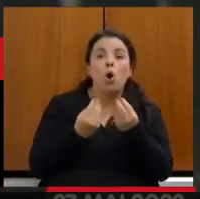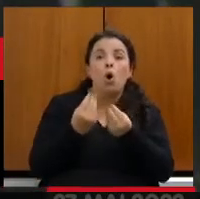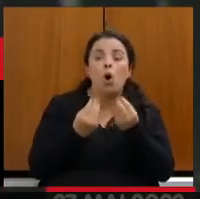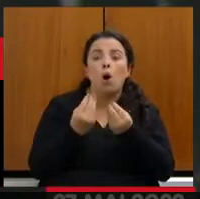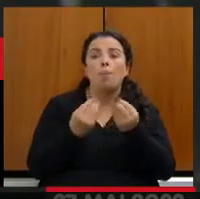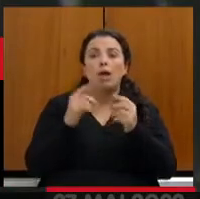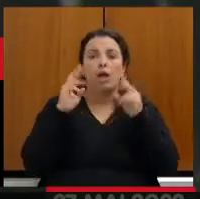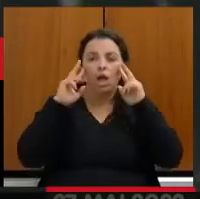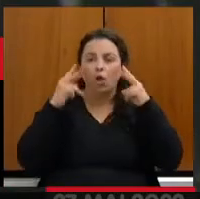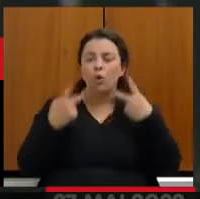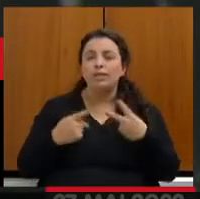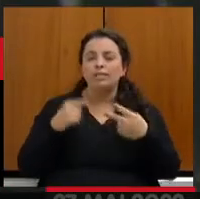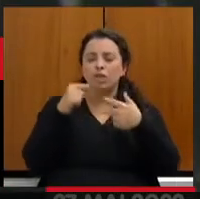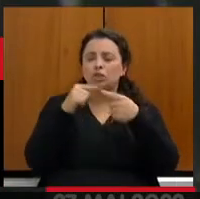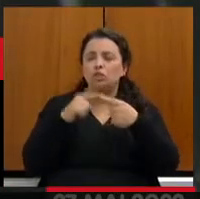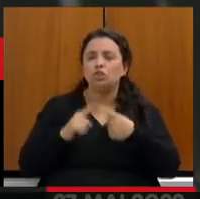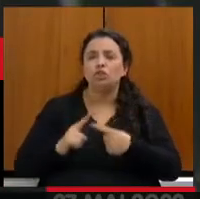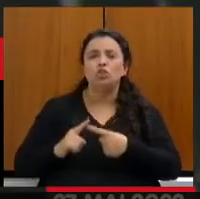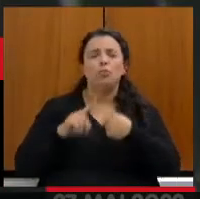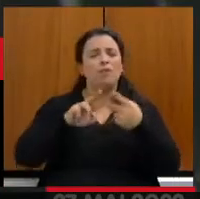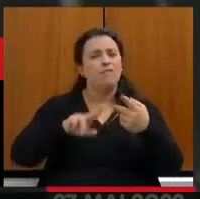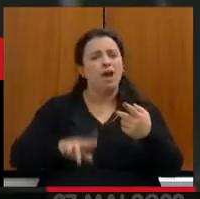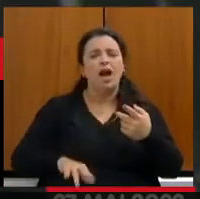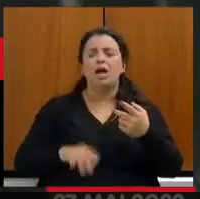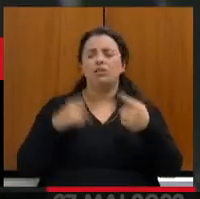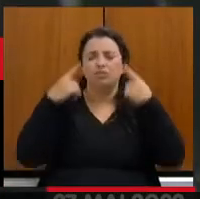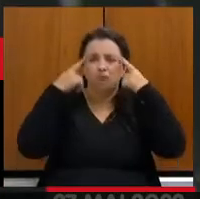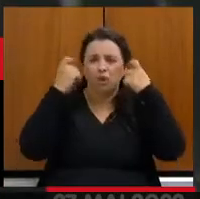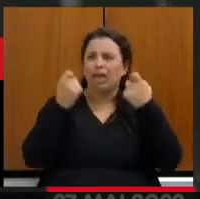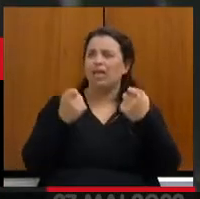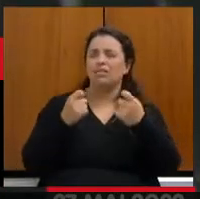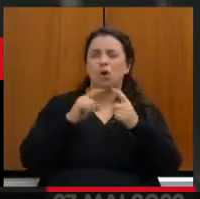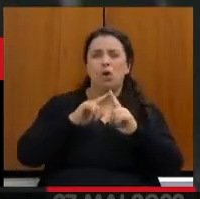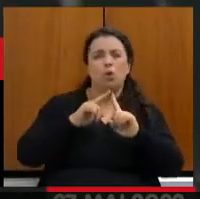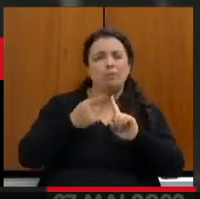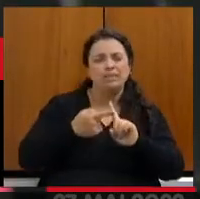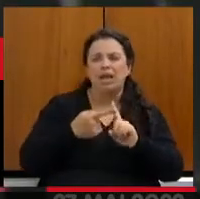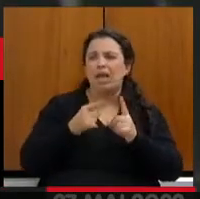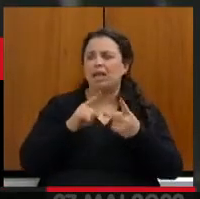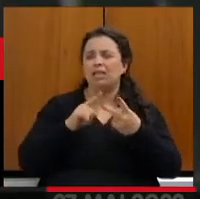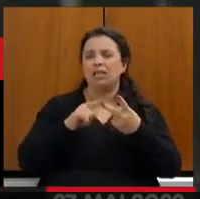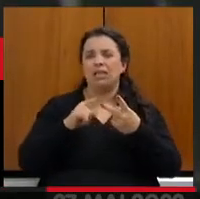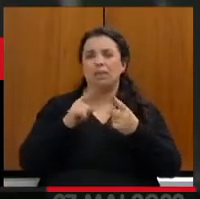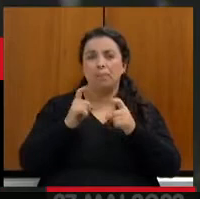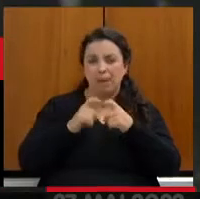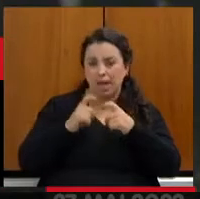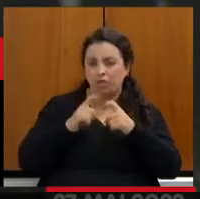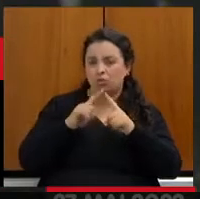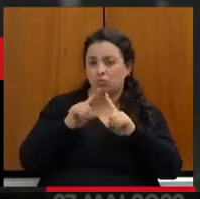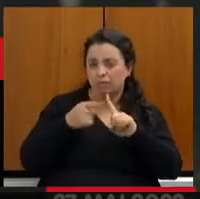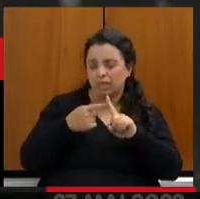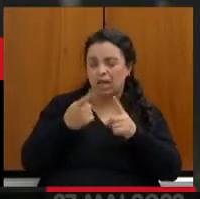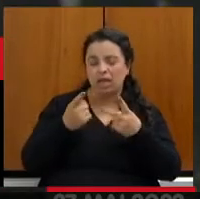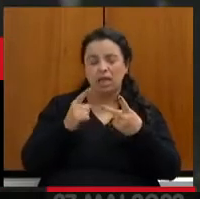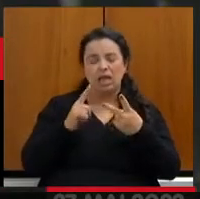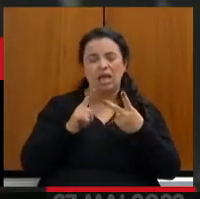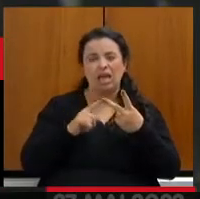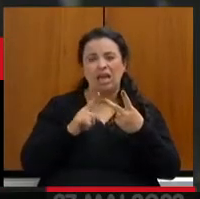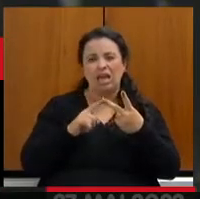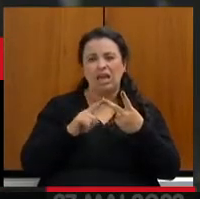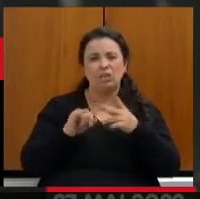obstétrica violência institucional violência dentro do Poder Judiciário a minha luta é para trazer